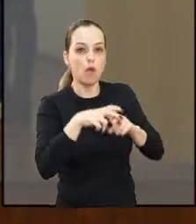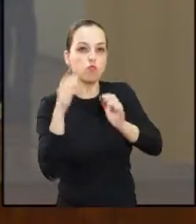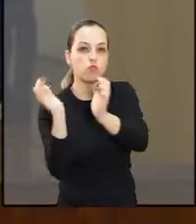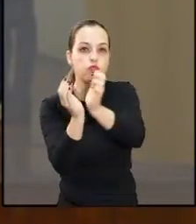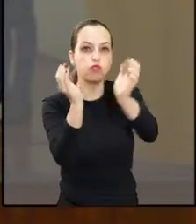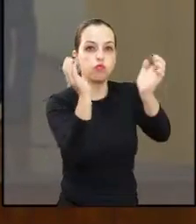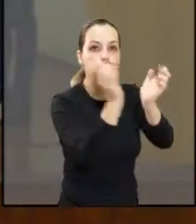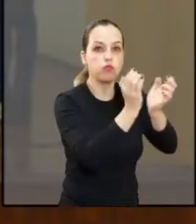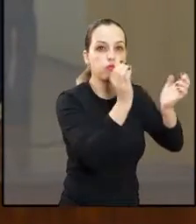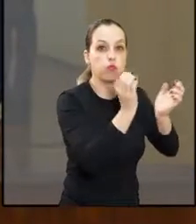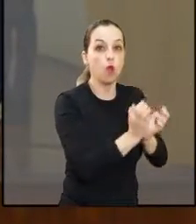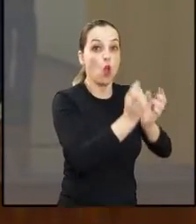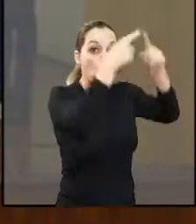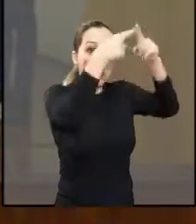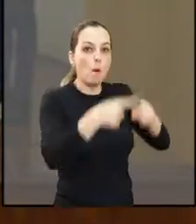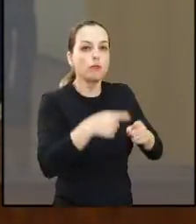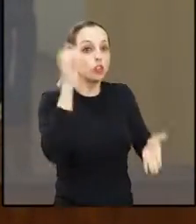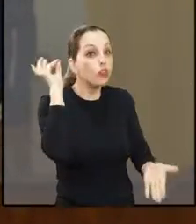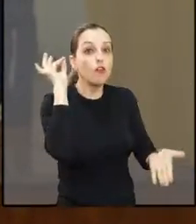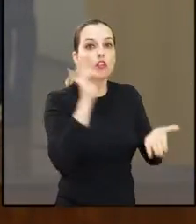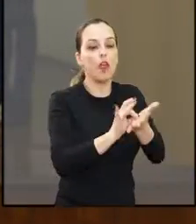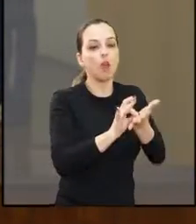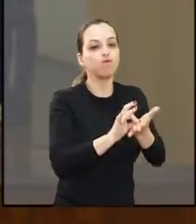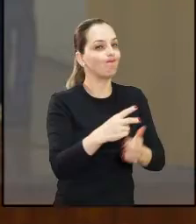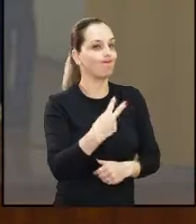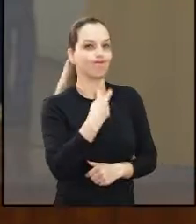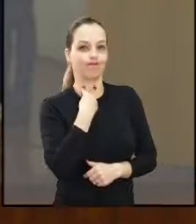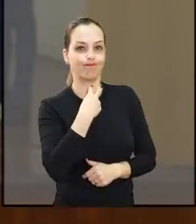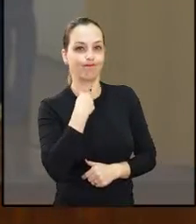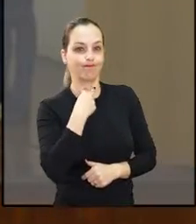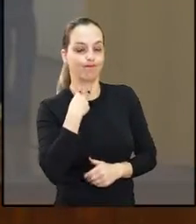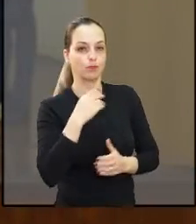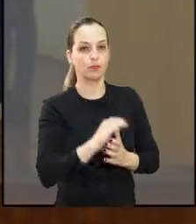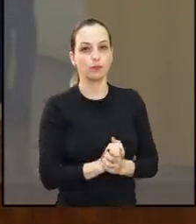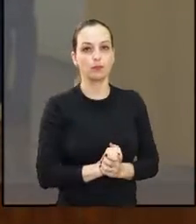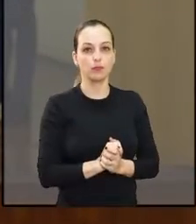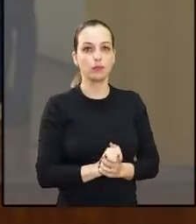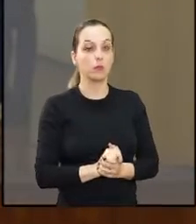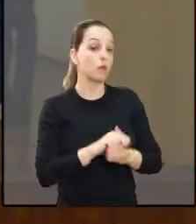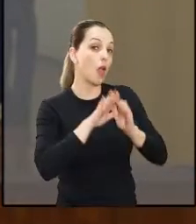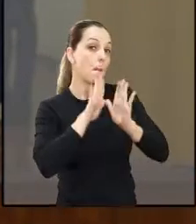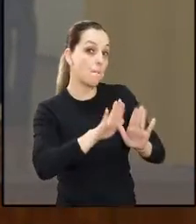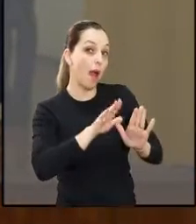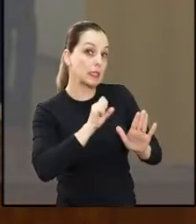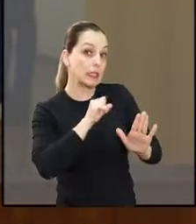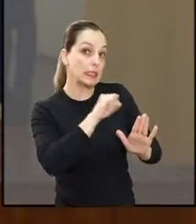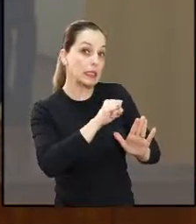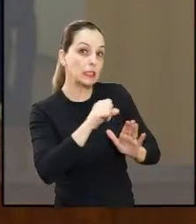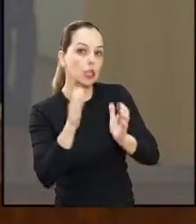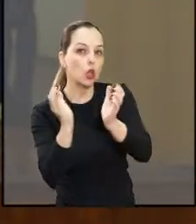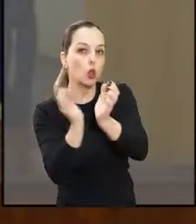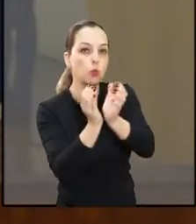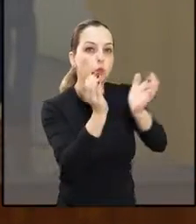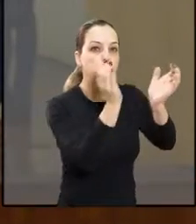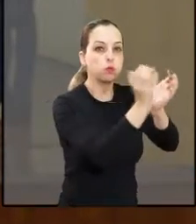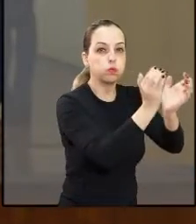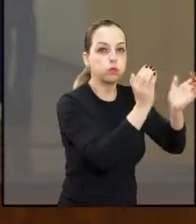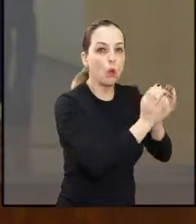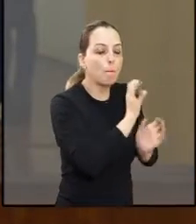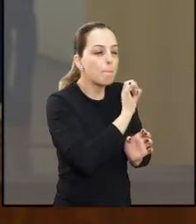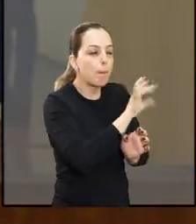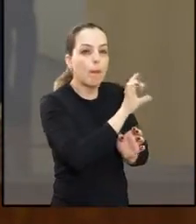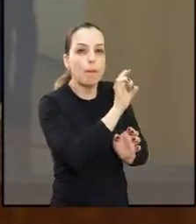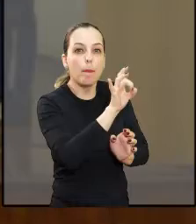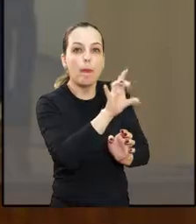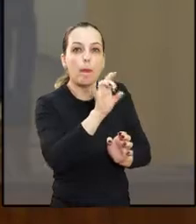Federação Paulista de Futebol. Em segundo momento, a grande solução é que, primeiro, essas equipes